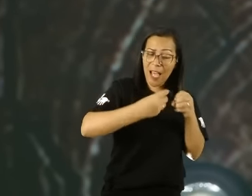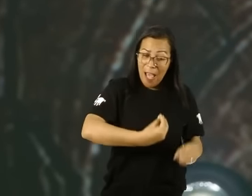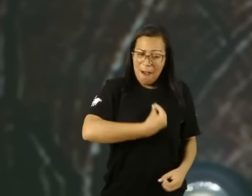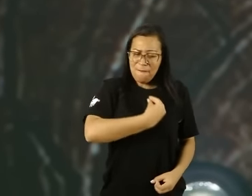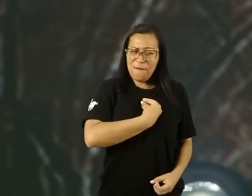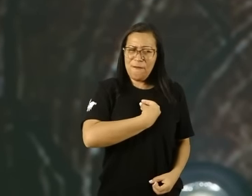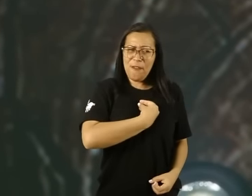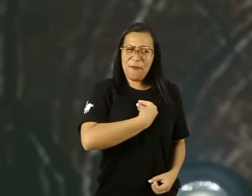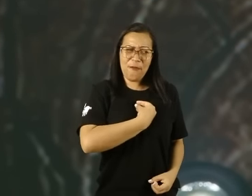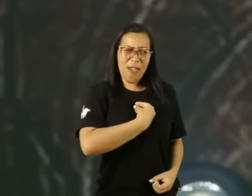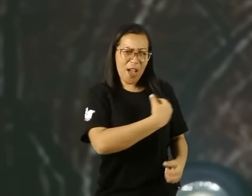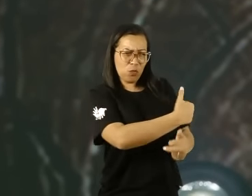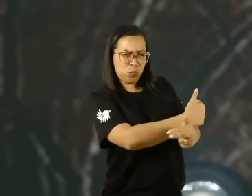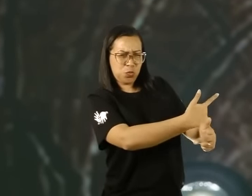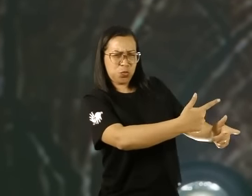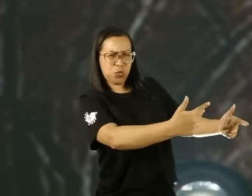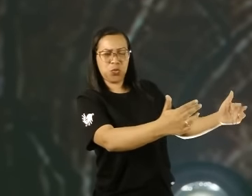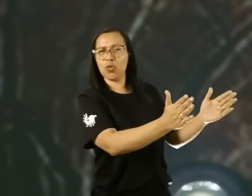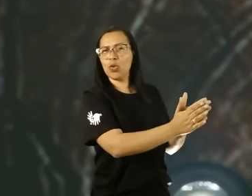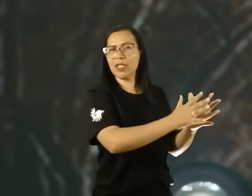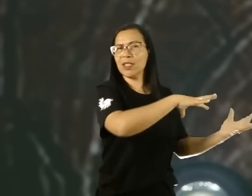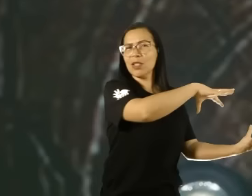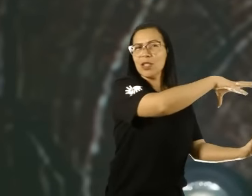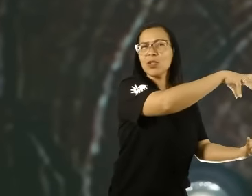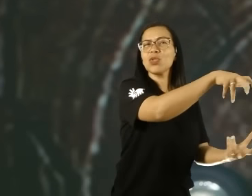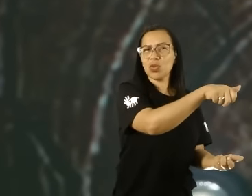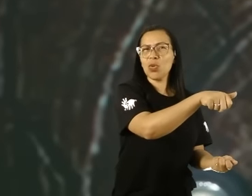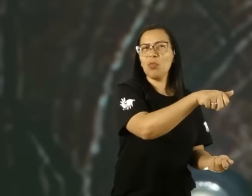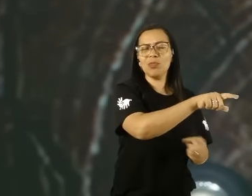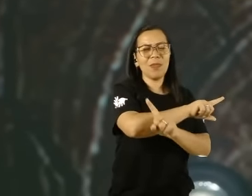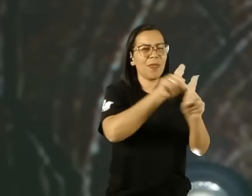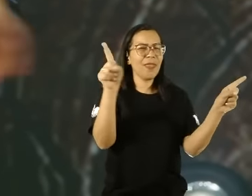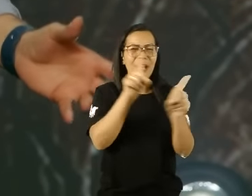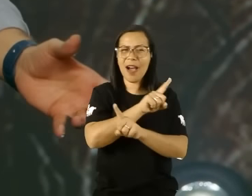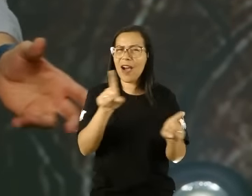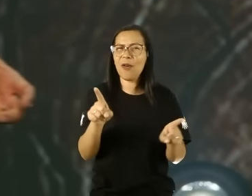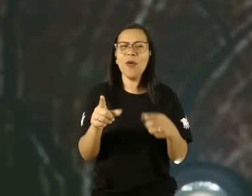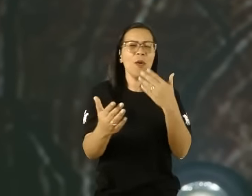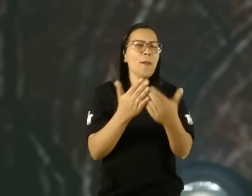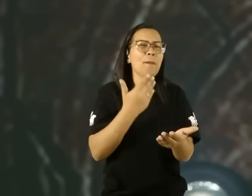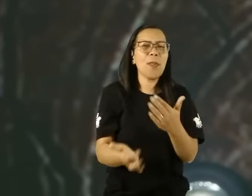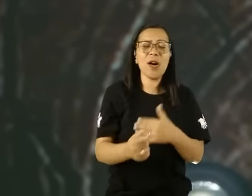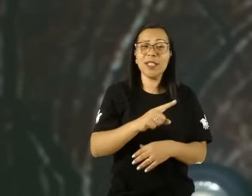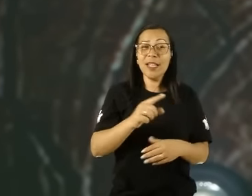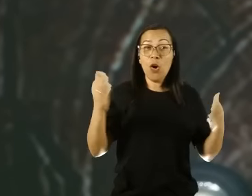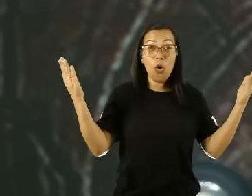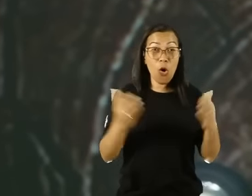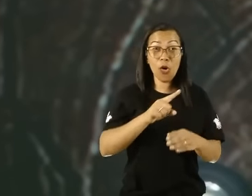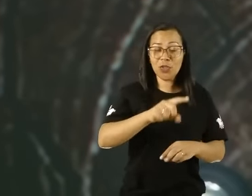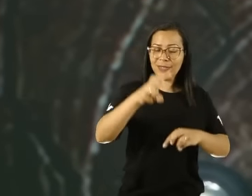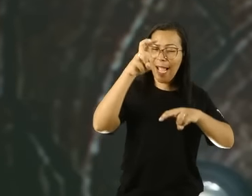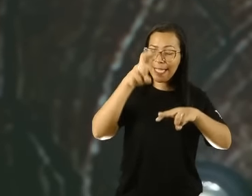será compatível com a obra de Deus. E de verdade, se você está sentado aqui hoje e tem cheio de razões para dizer, pastor,